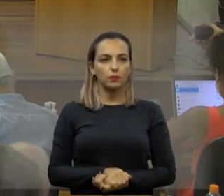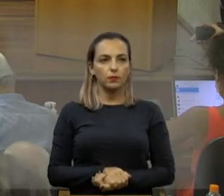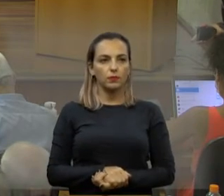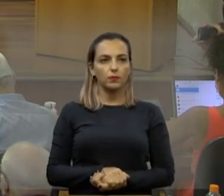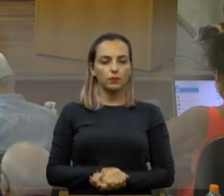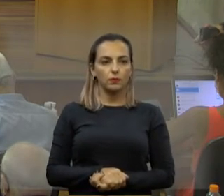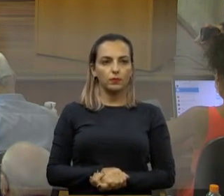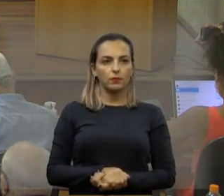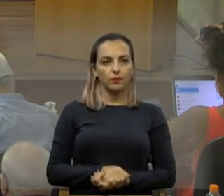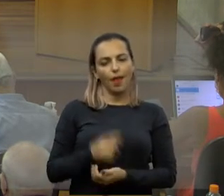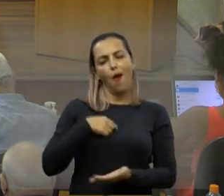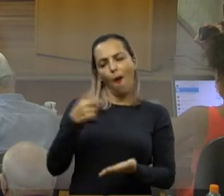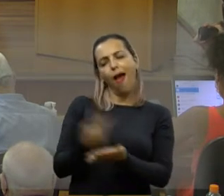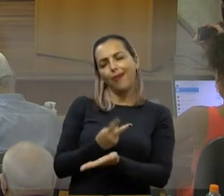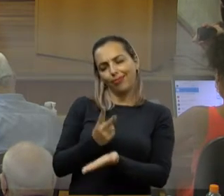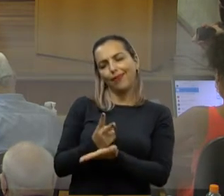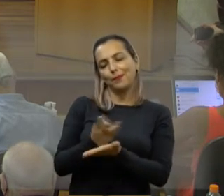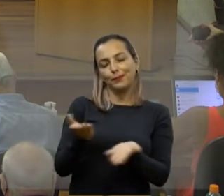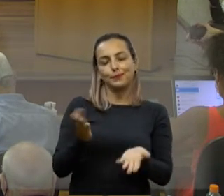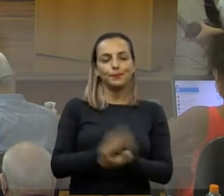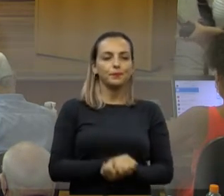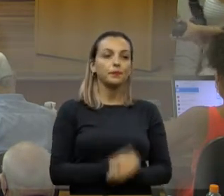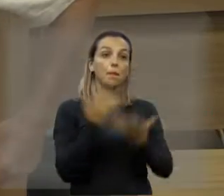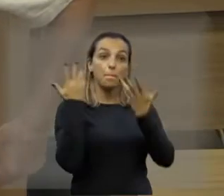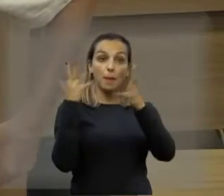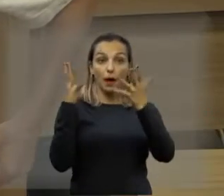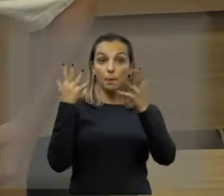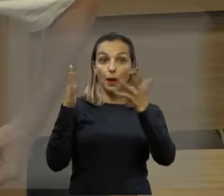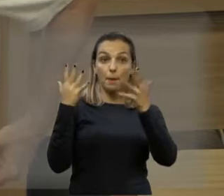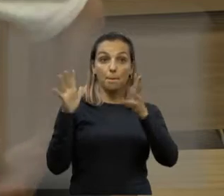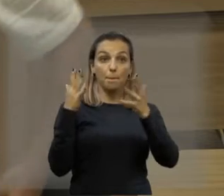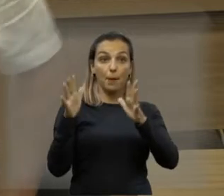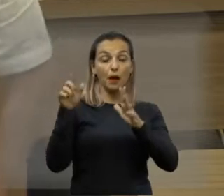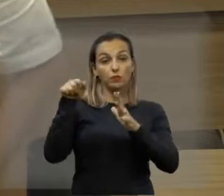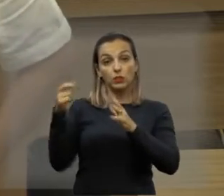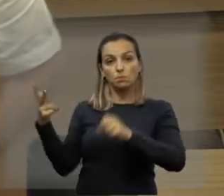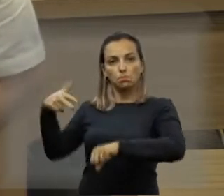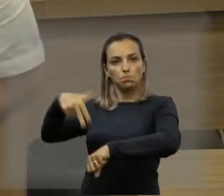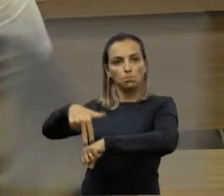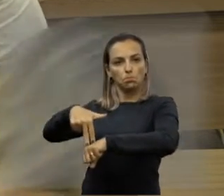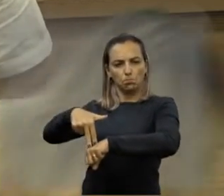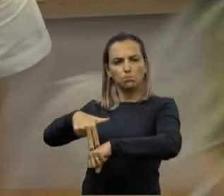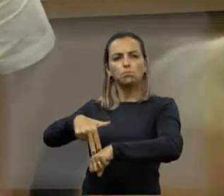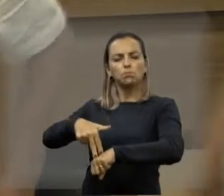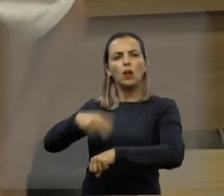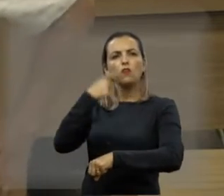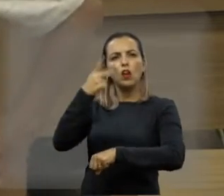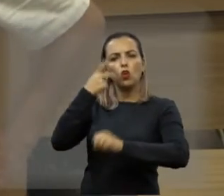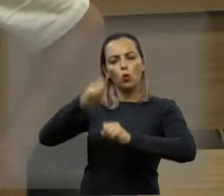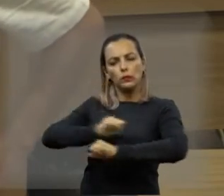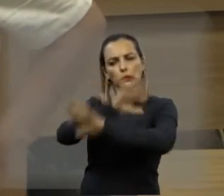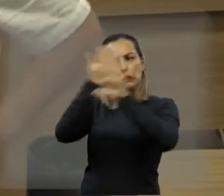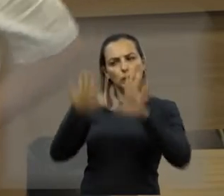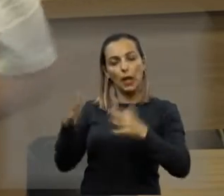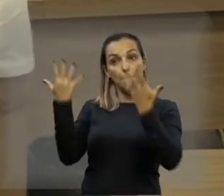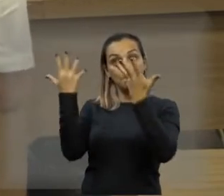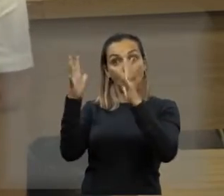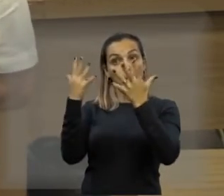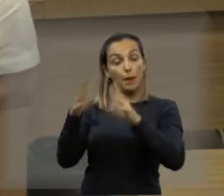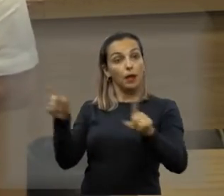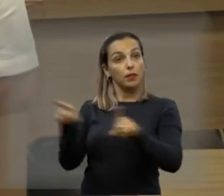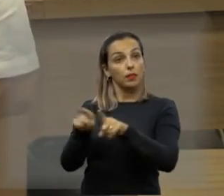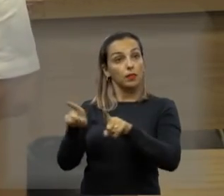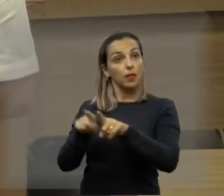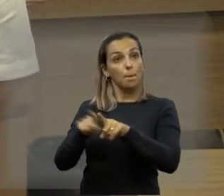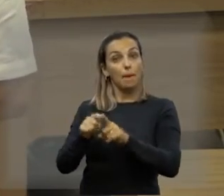e aqui que eu sempre não sei se Parabéns para você ter assumido essa Tribuna tá falou com muita clareza Parabéns também